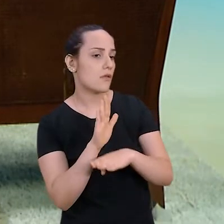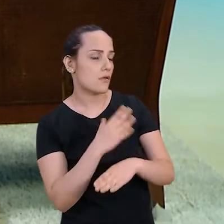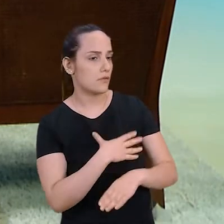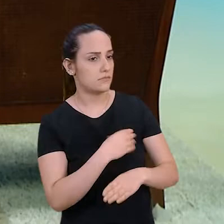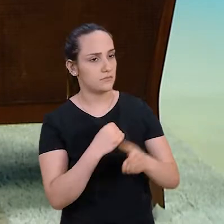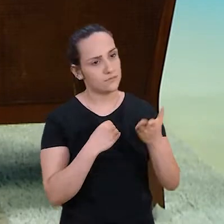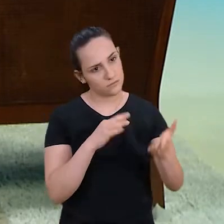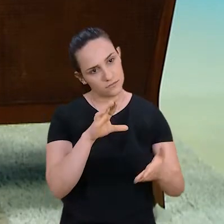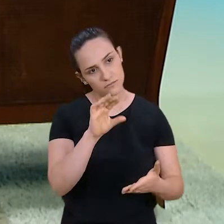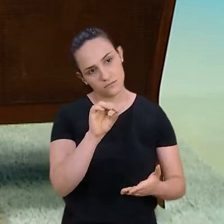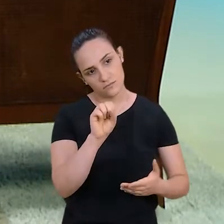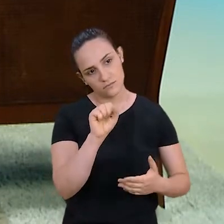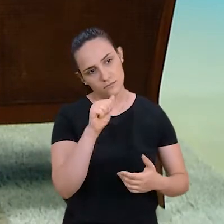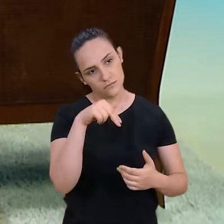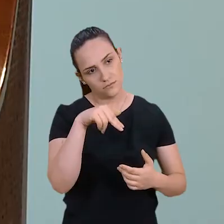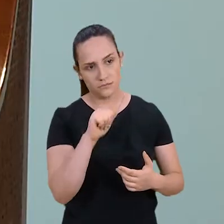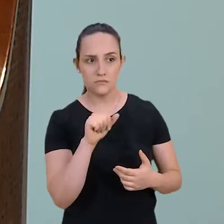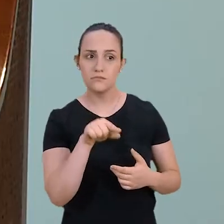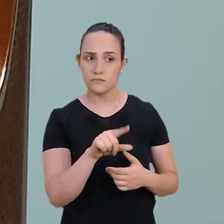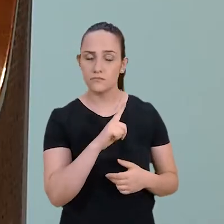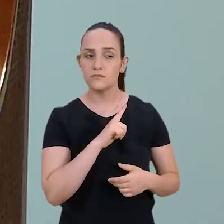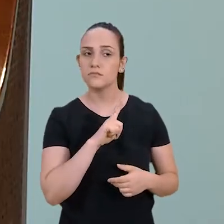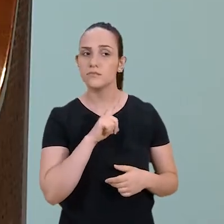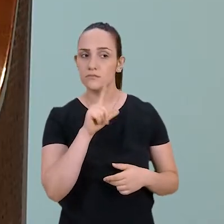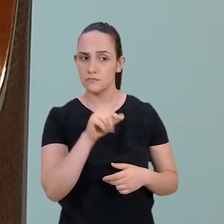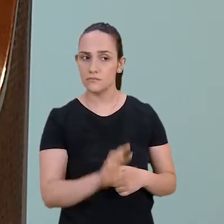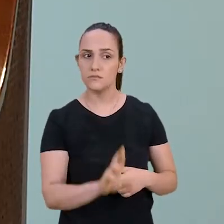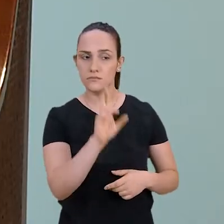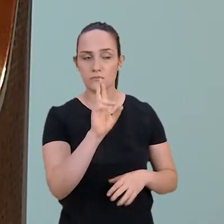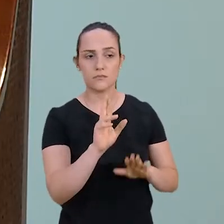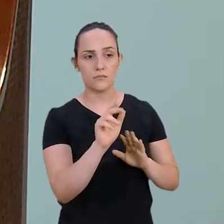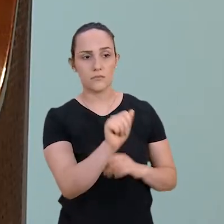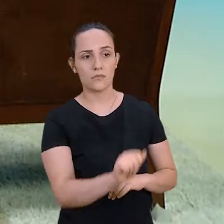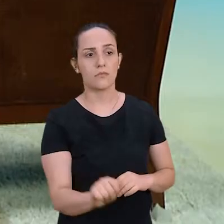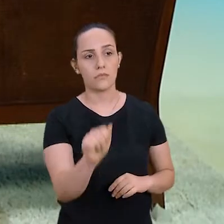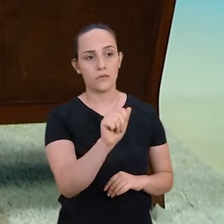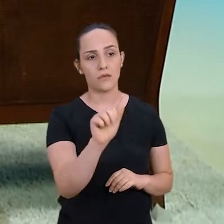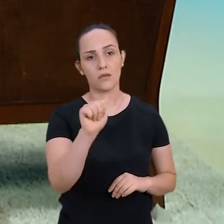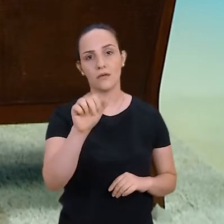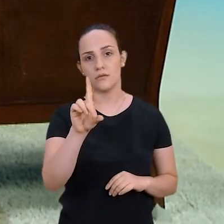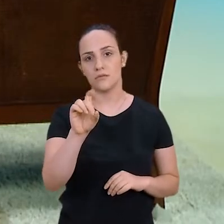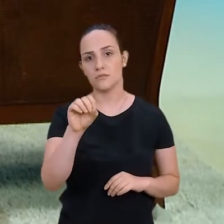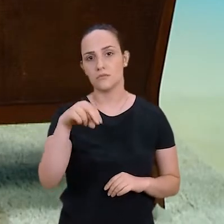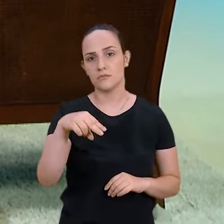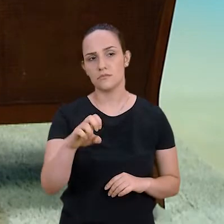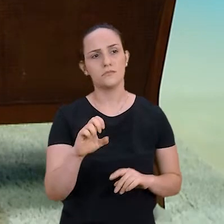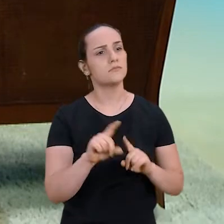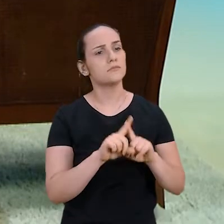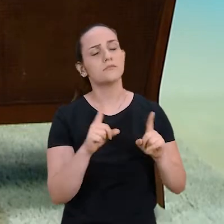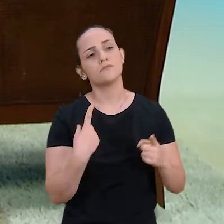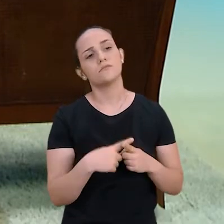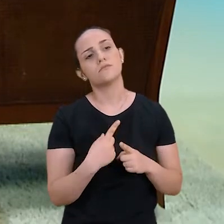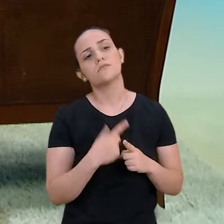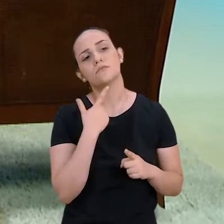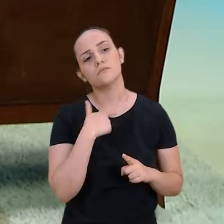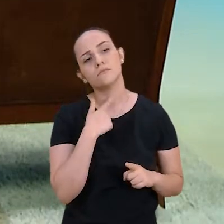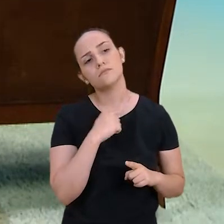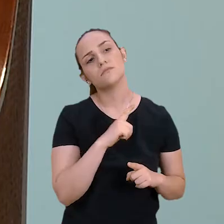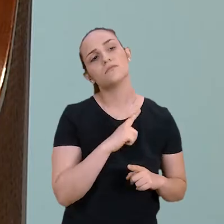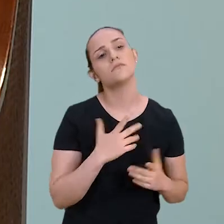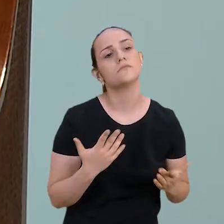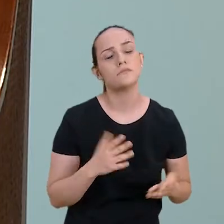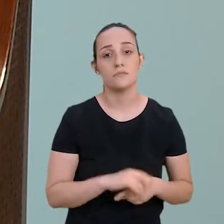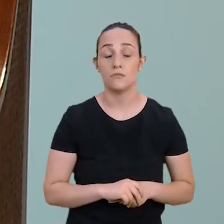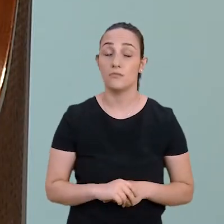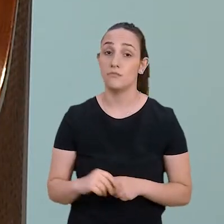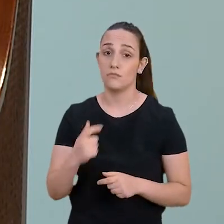hoje você está à frente de uma entidade como a Adone, e o que te motivou a fazer parte dela? Então, o que me motivou a